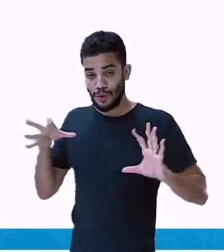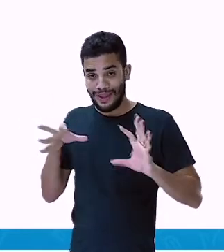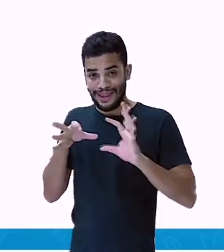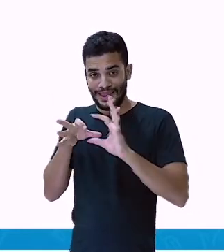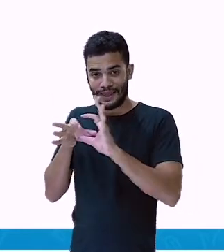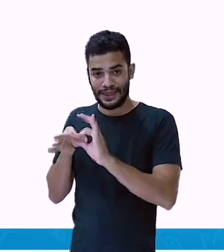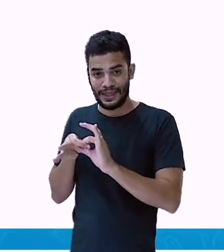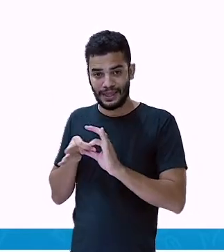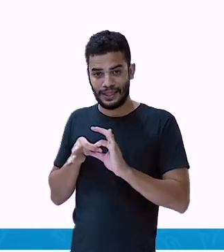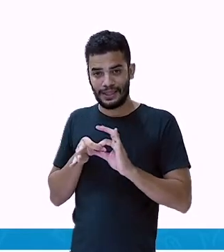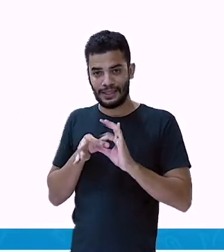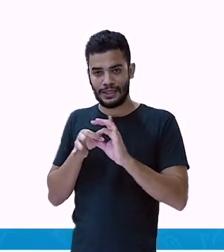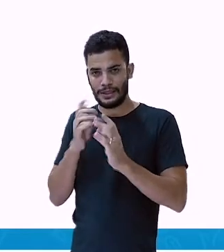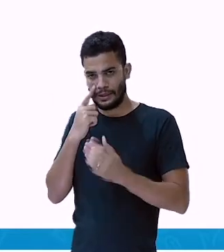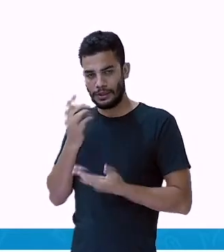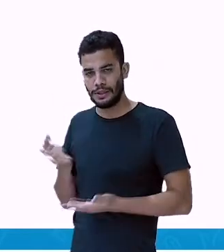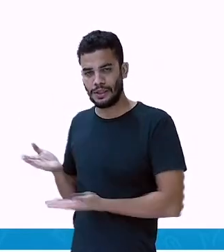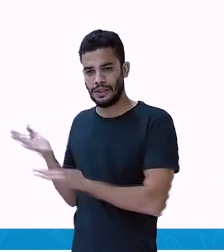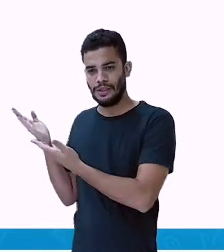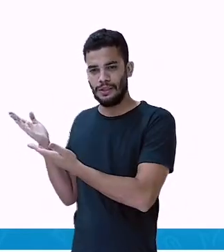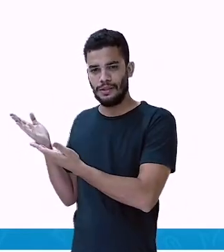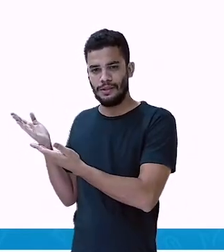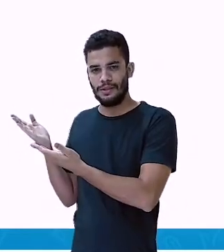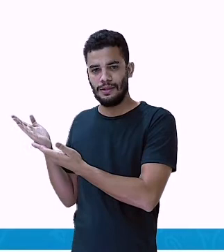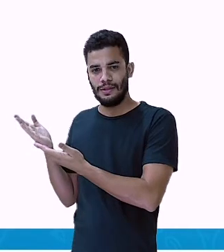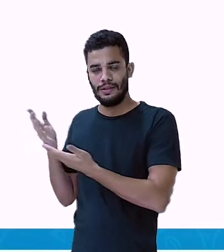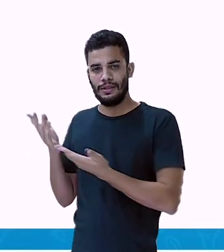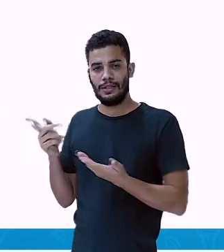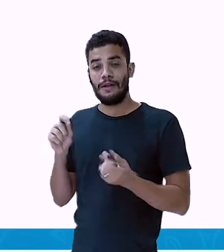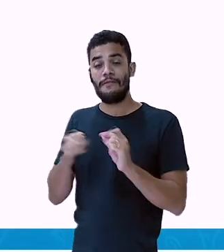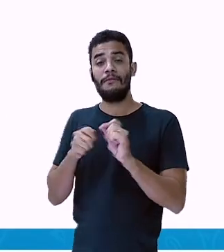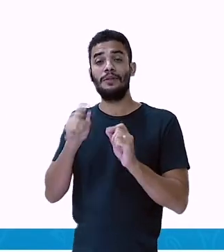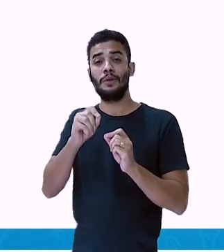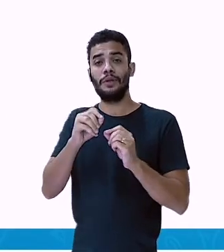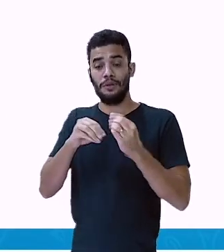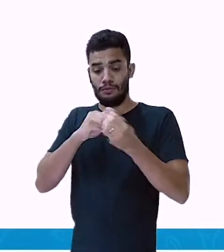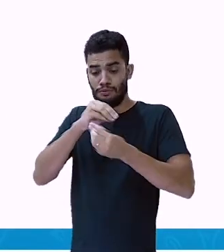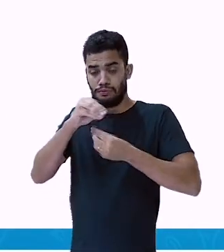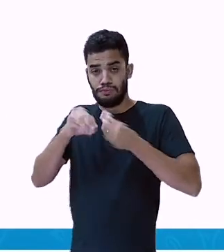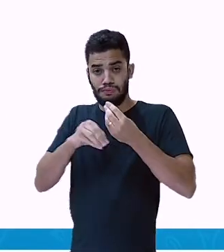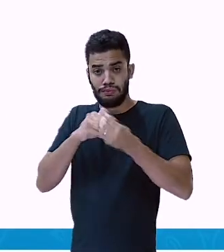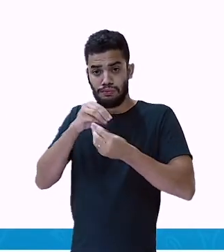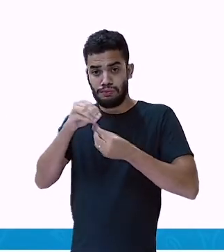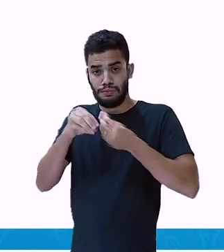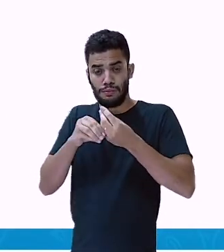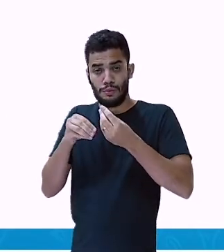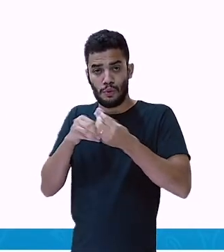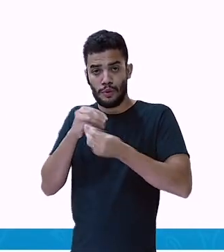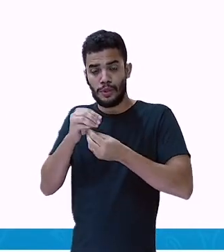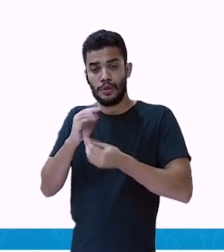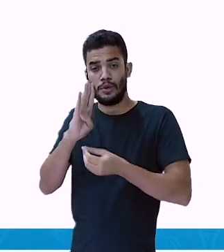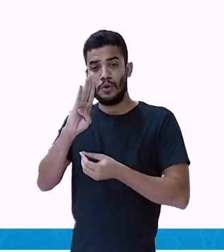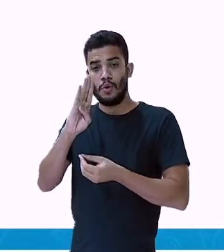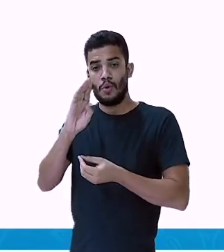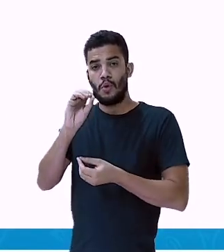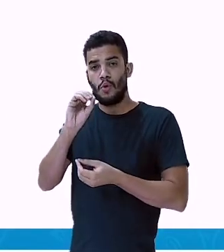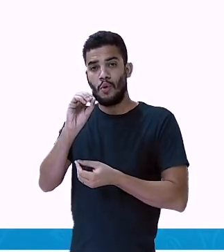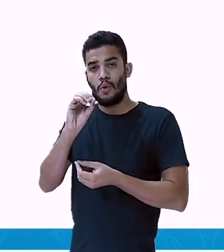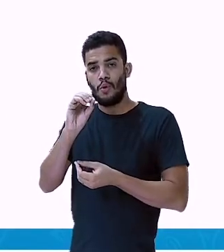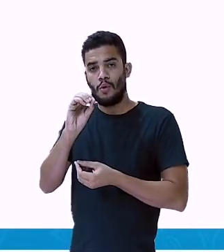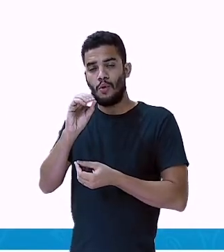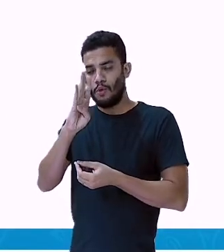mais metais formando uma mistura. Temos o bronze, aço inox e o